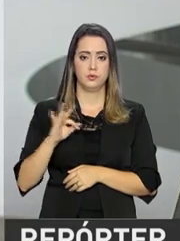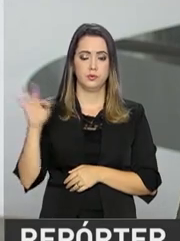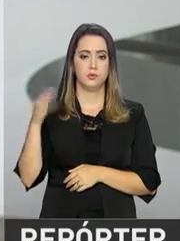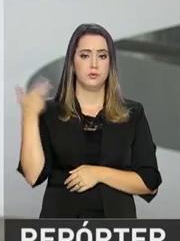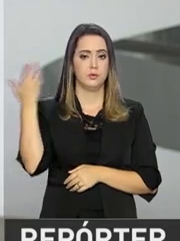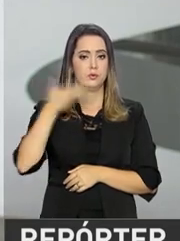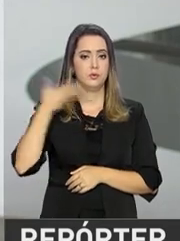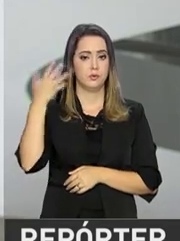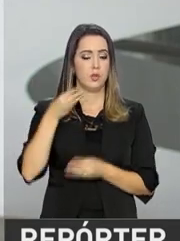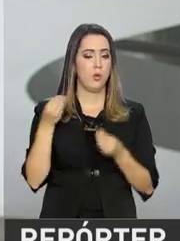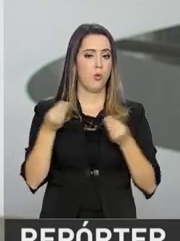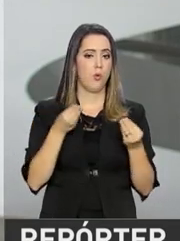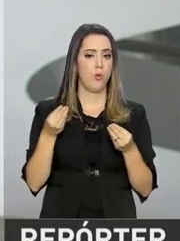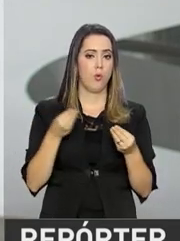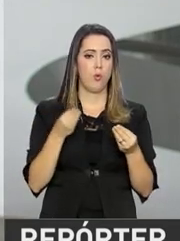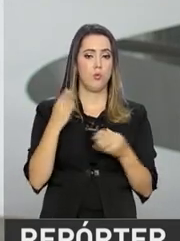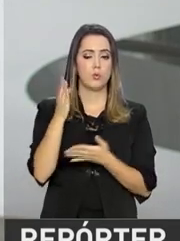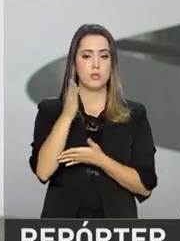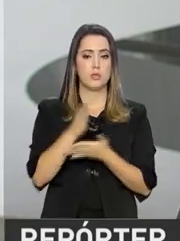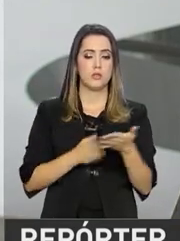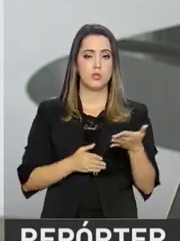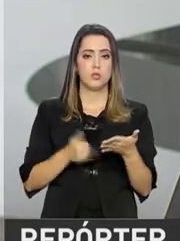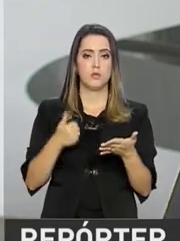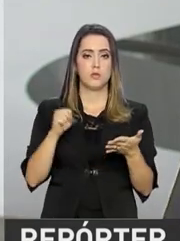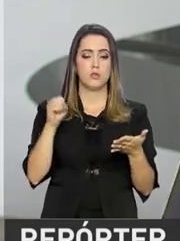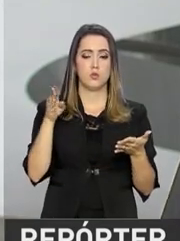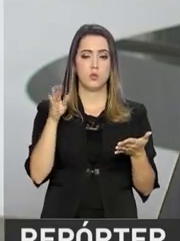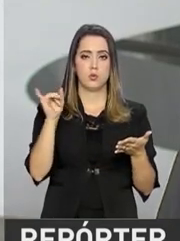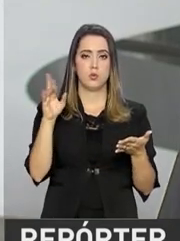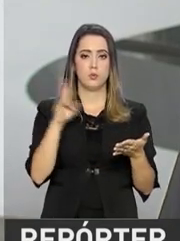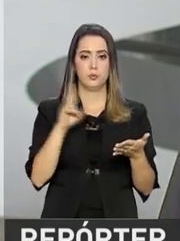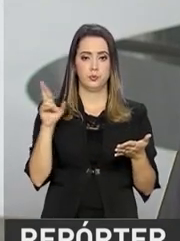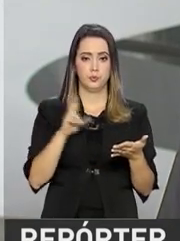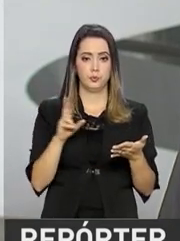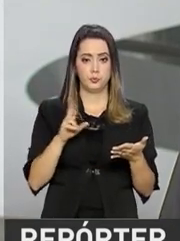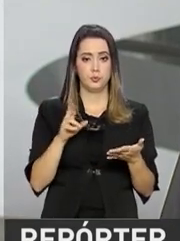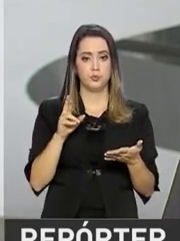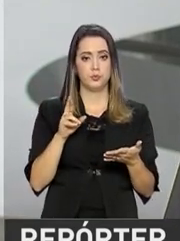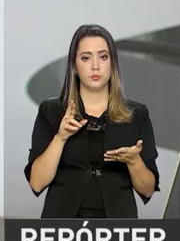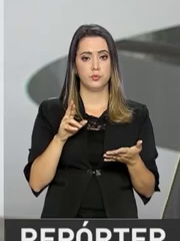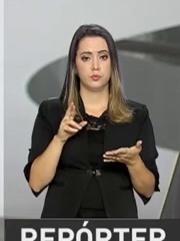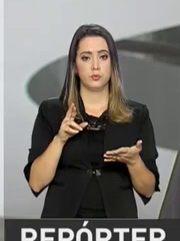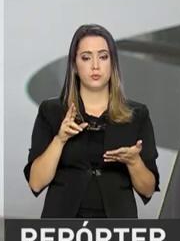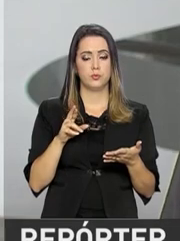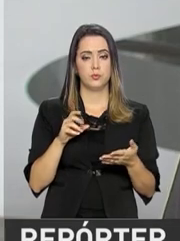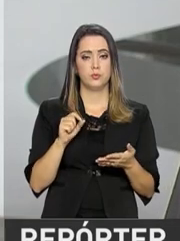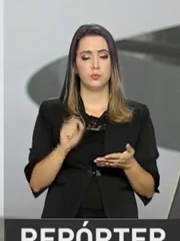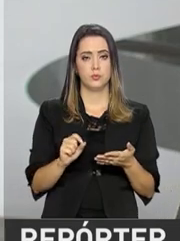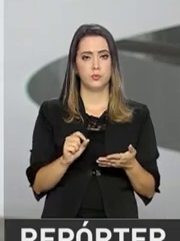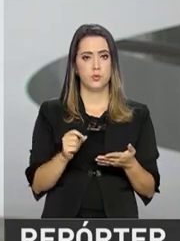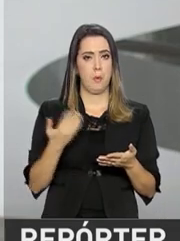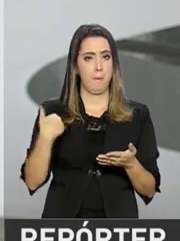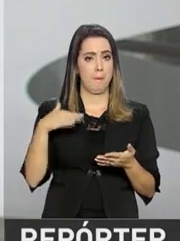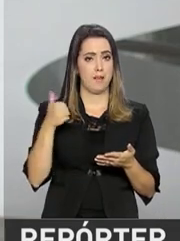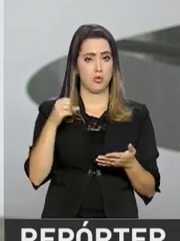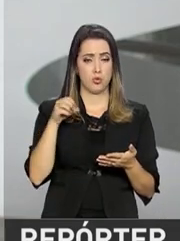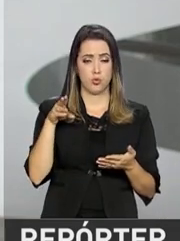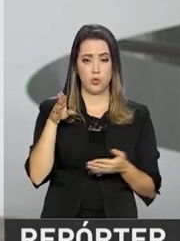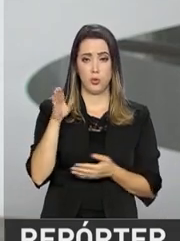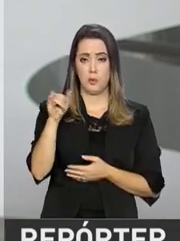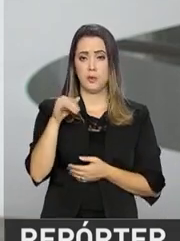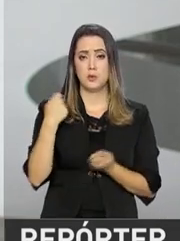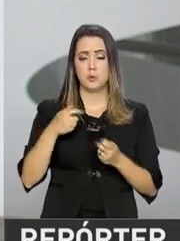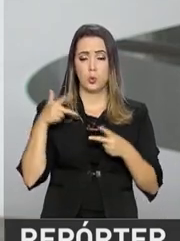explicou como que se dividem esses 18 bilhões e seiscentos e duzentos milhões de reais 10